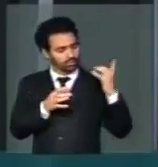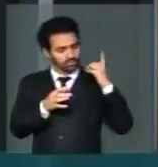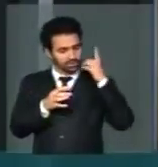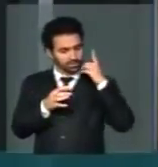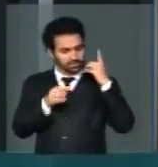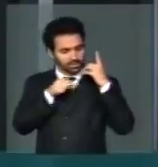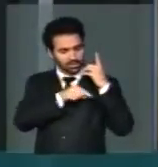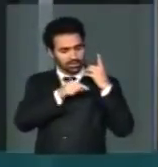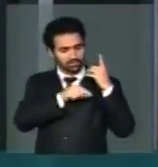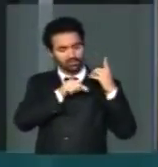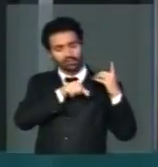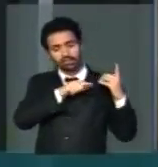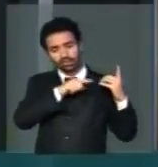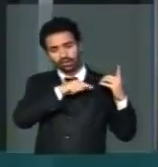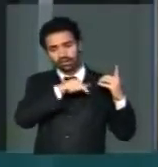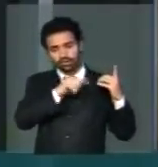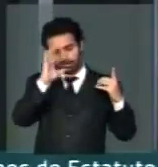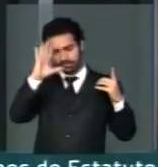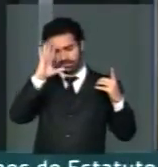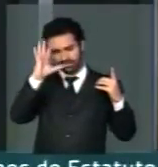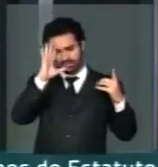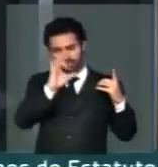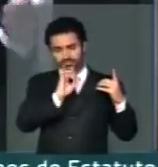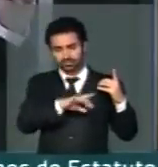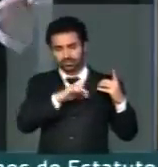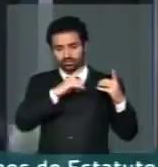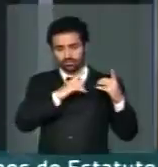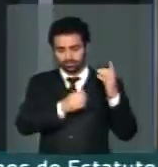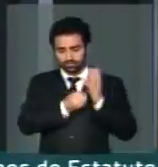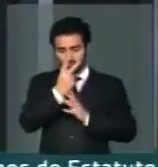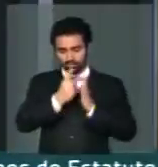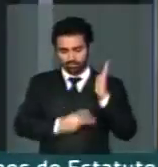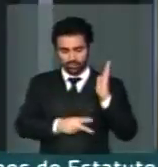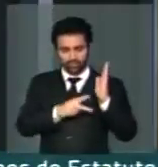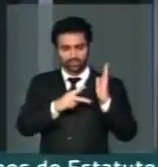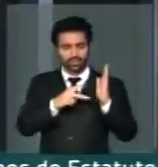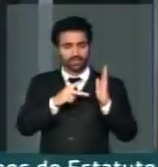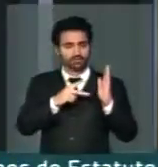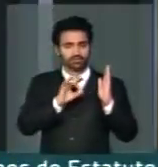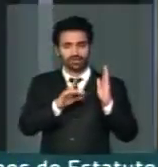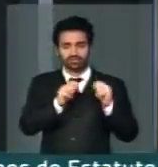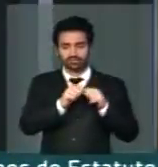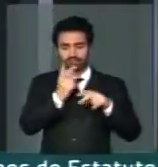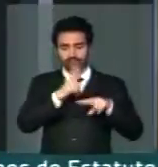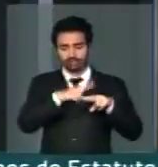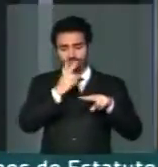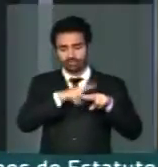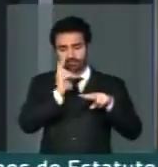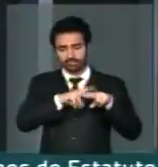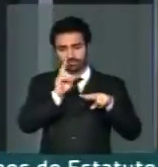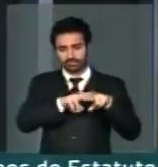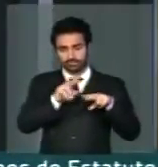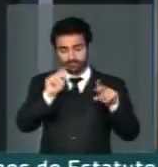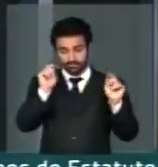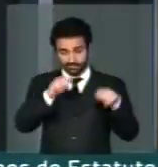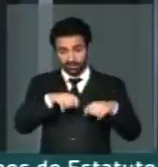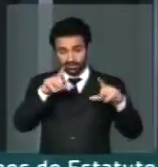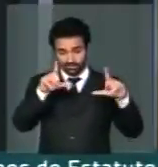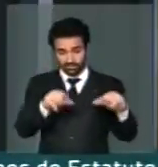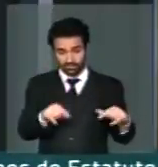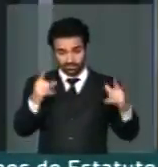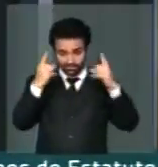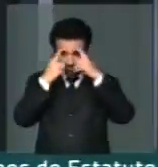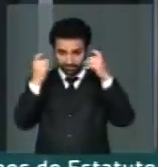que imaginam que única e exclusivamente com um projeto punitivo e seletivo vão fazer com